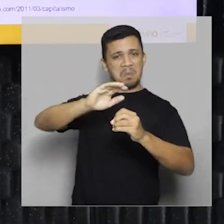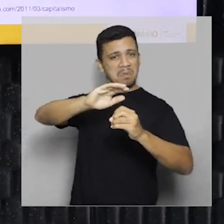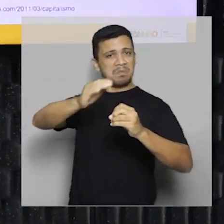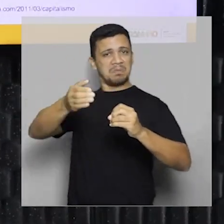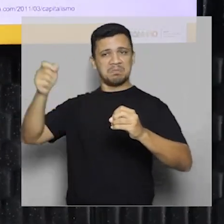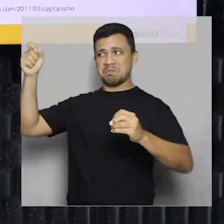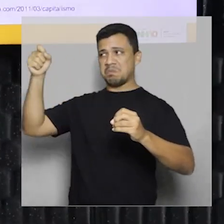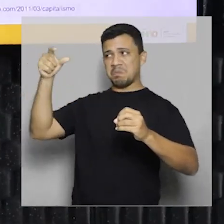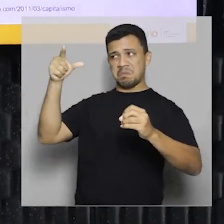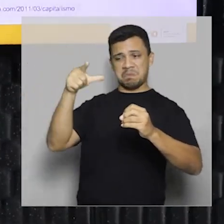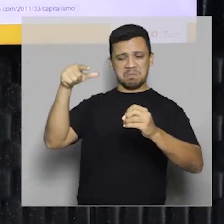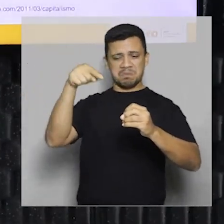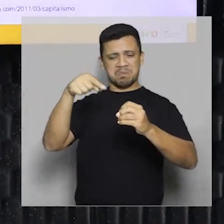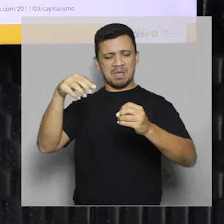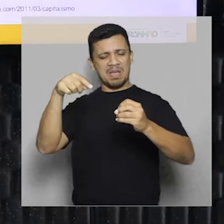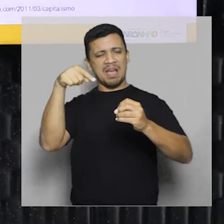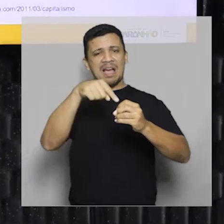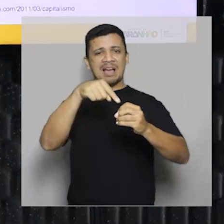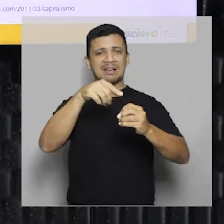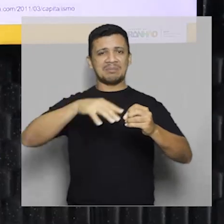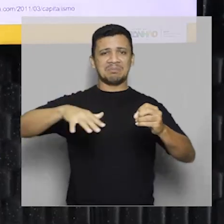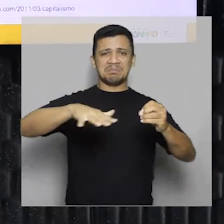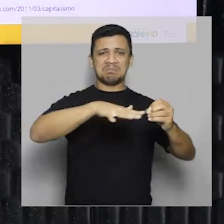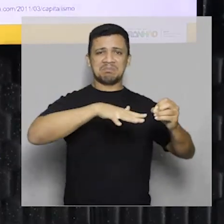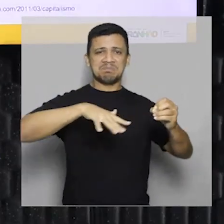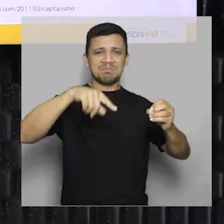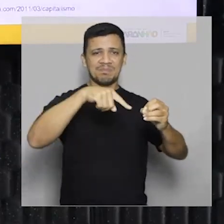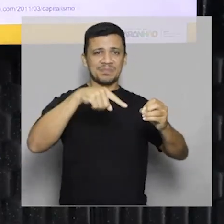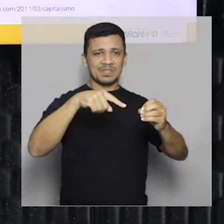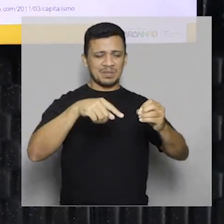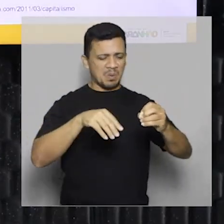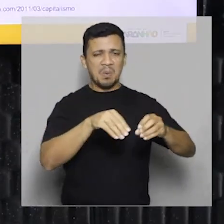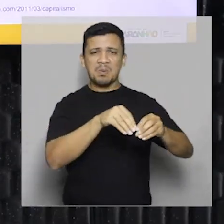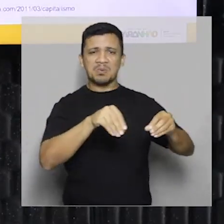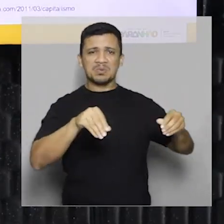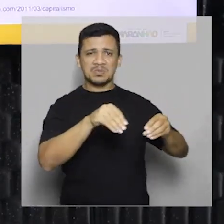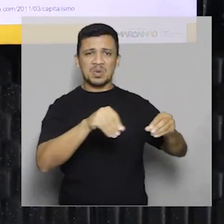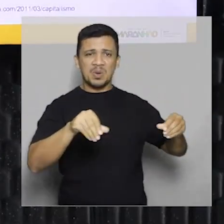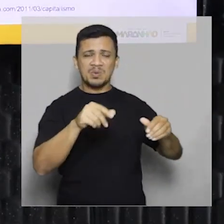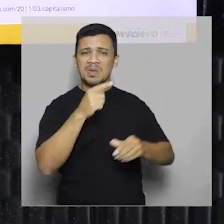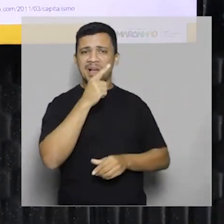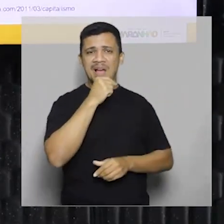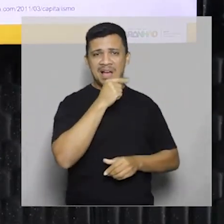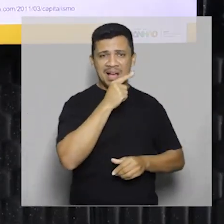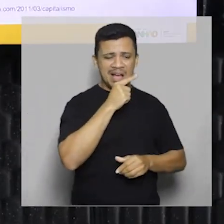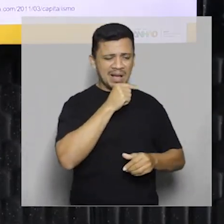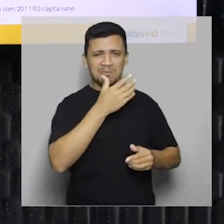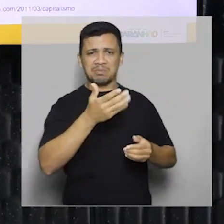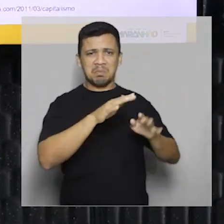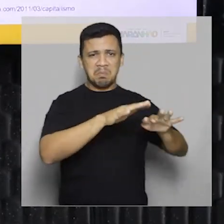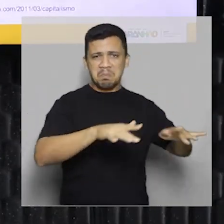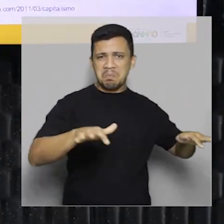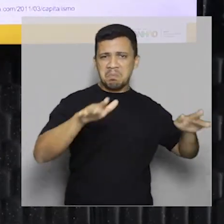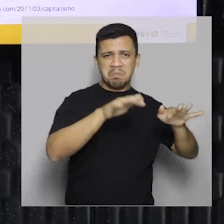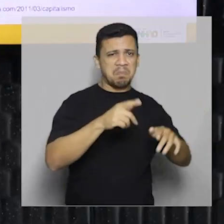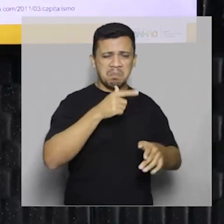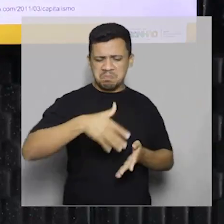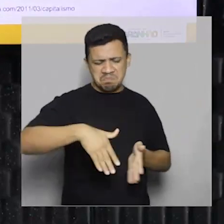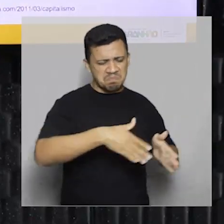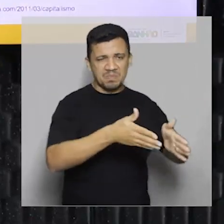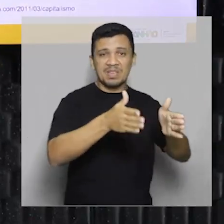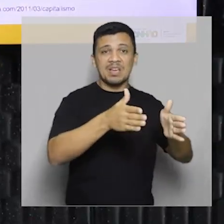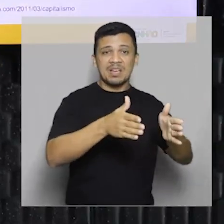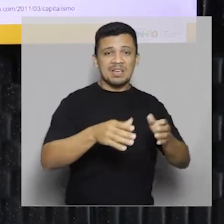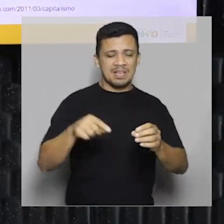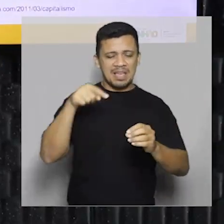só que quando atingir a superfície o solo as águas é esses raios solares